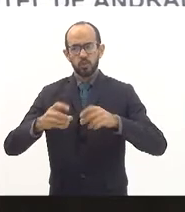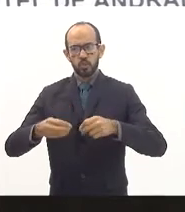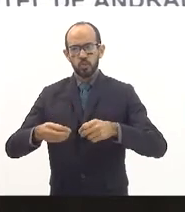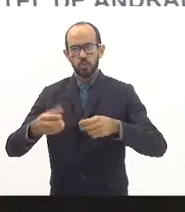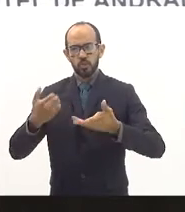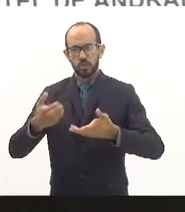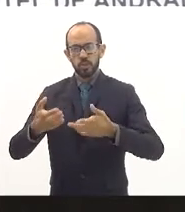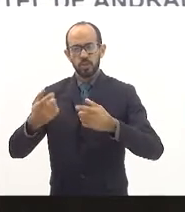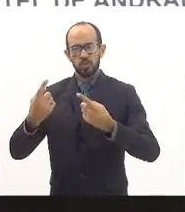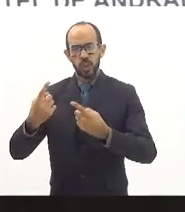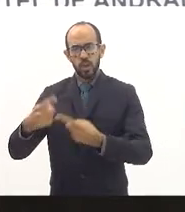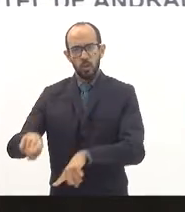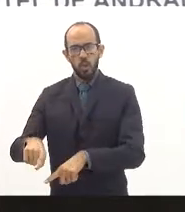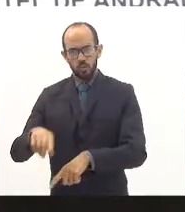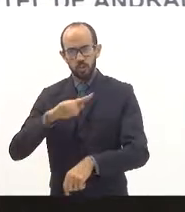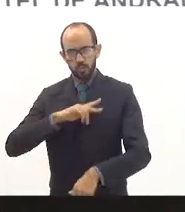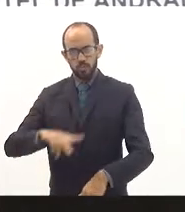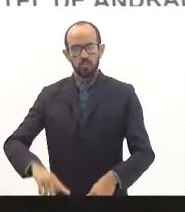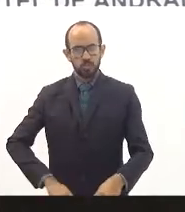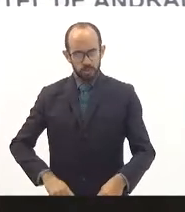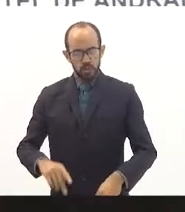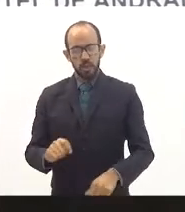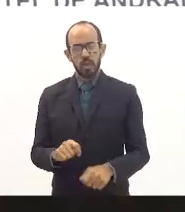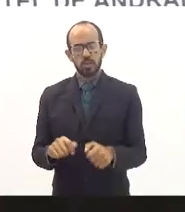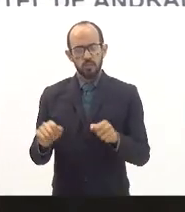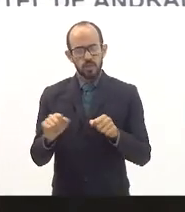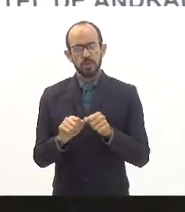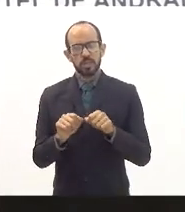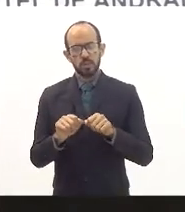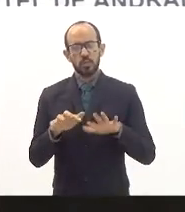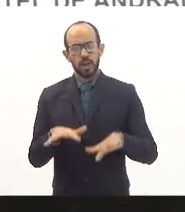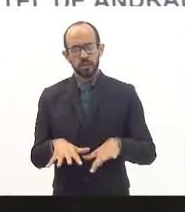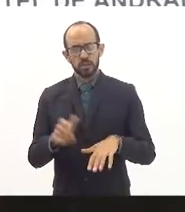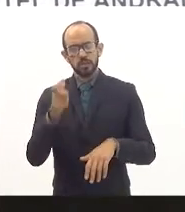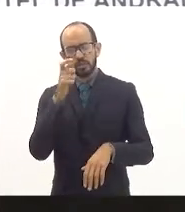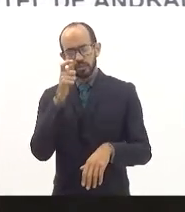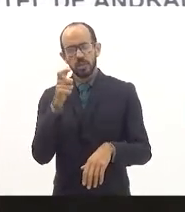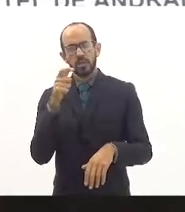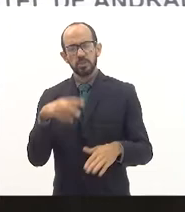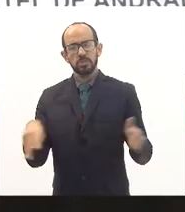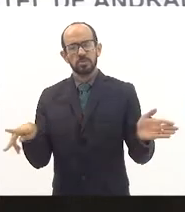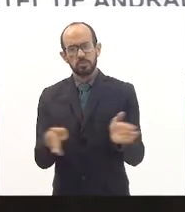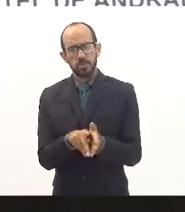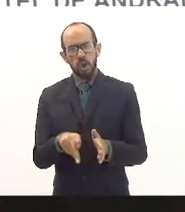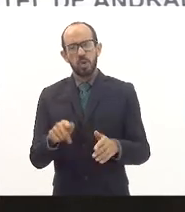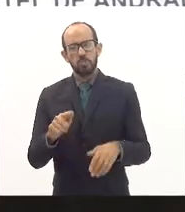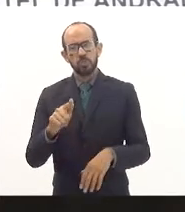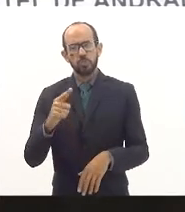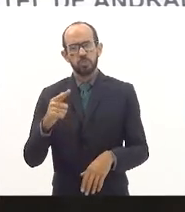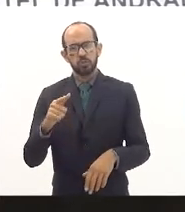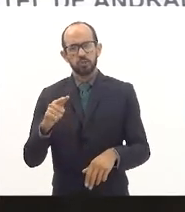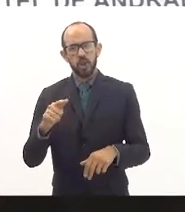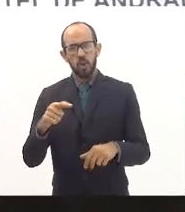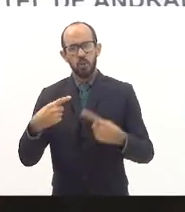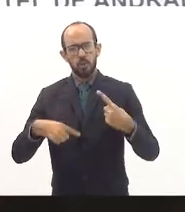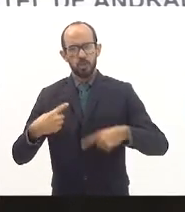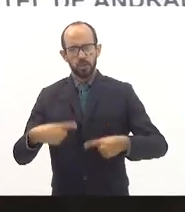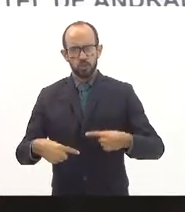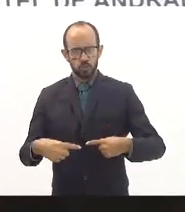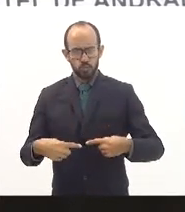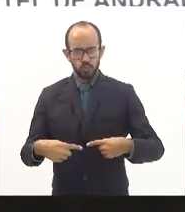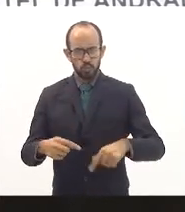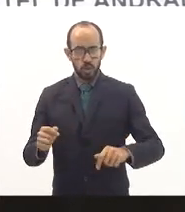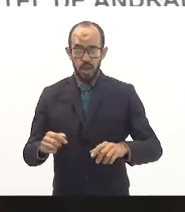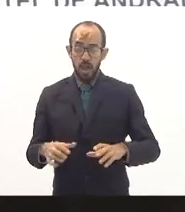conspiradores, priorizando, assim, seus interesses geopolíticos. A conjugação